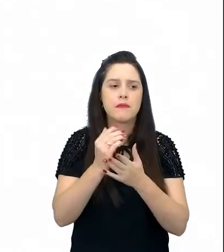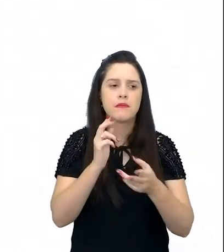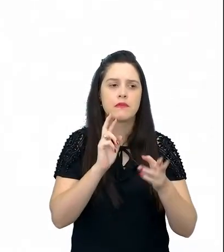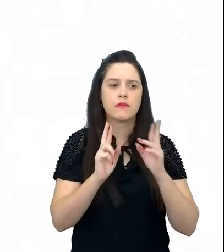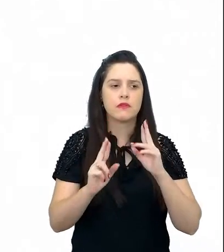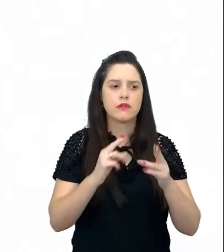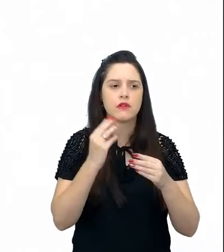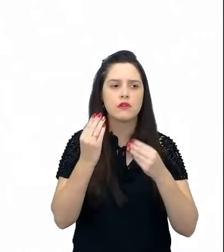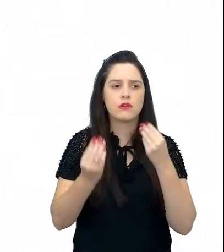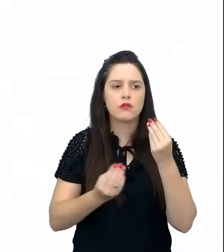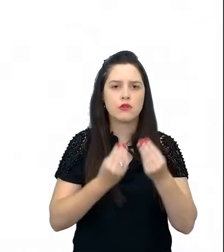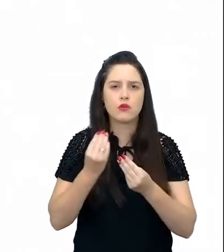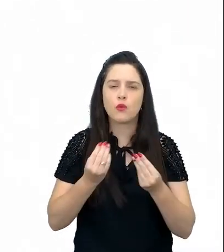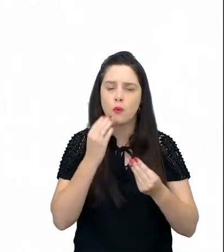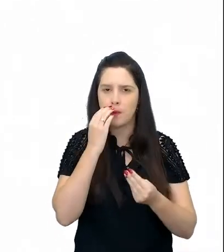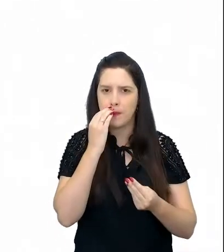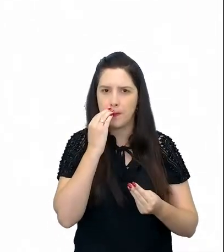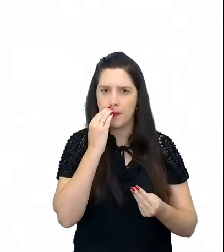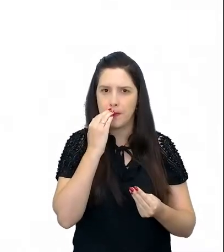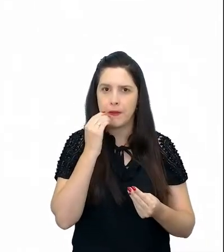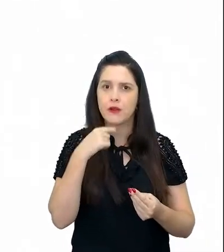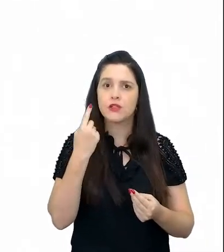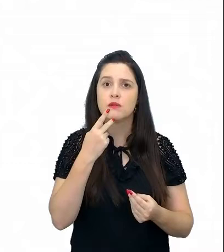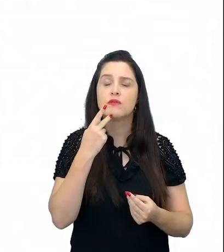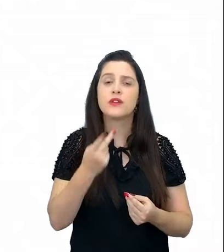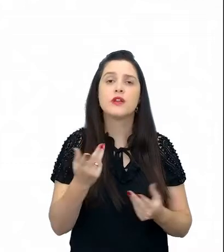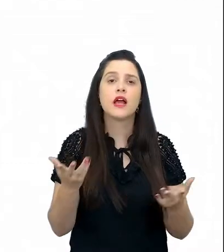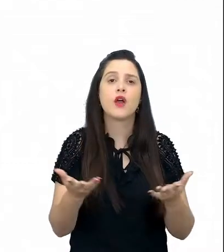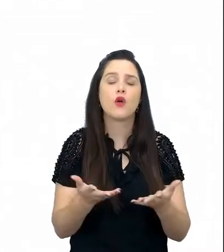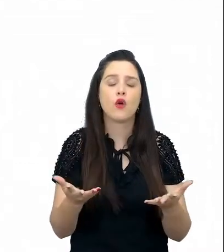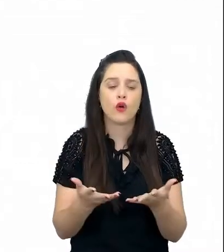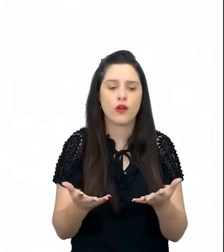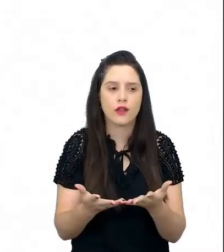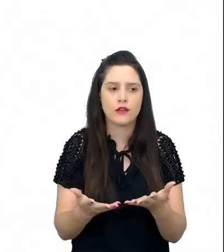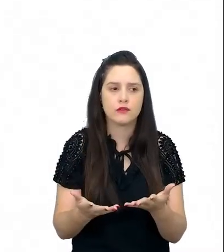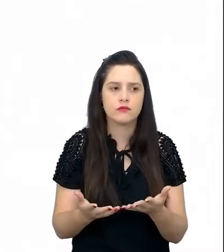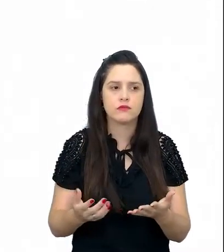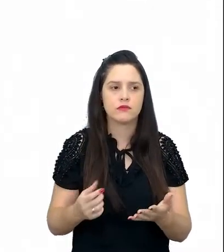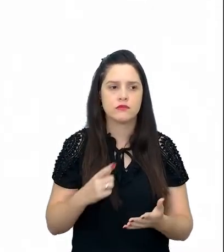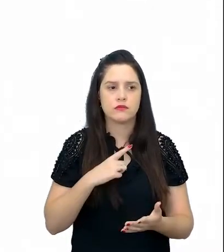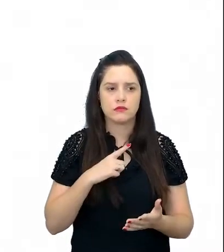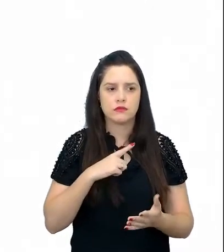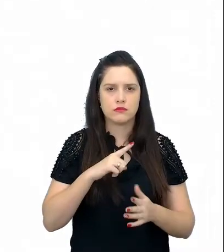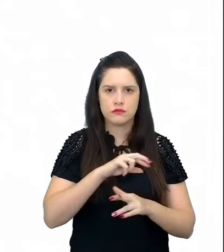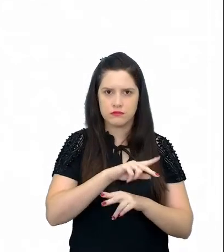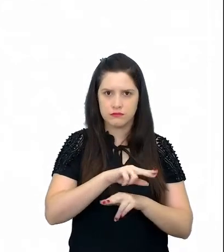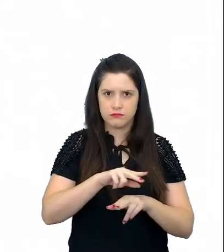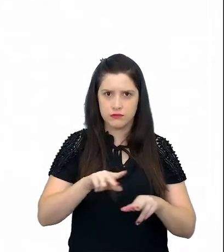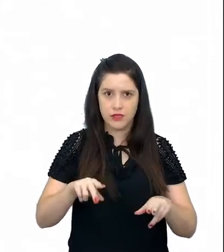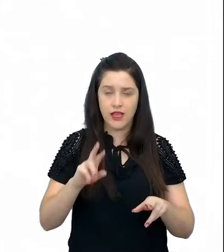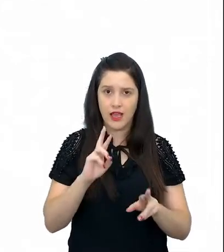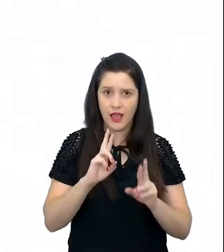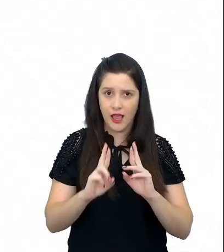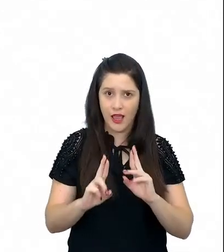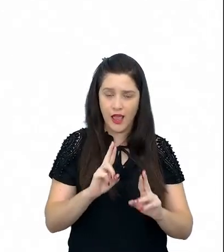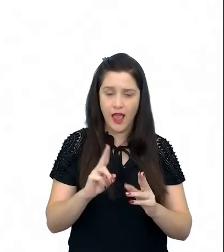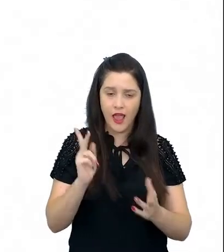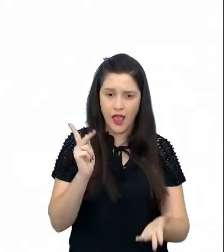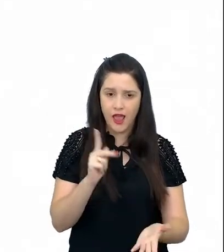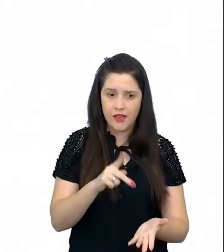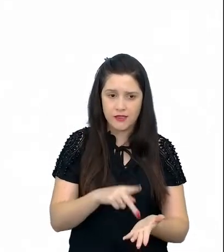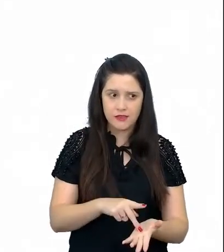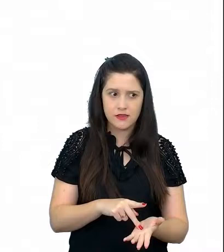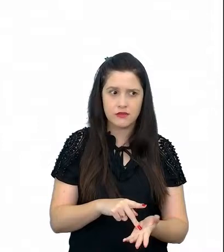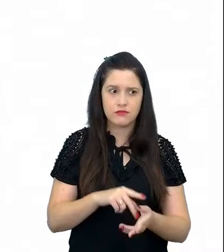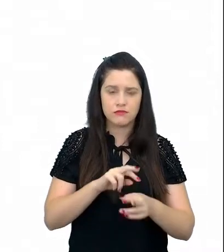como trabalhar com isso. Tá, então, quando a gente está falando agora na aula 3 e 4, resolução de problemas envolvendo razão entre duas grandezas, né?